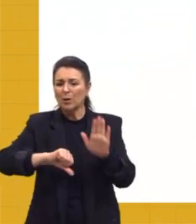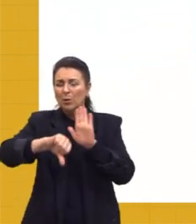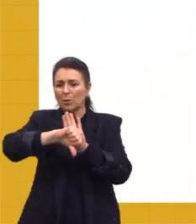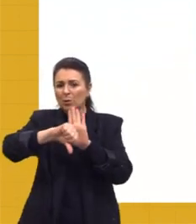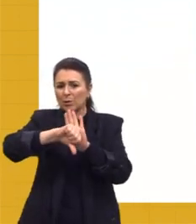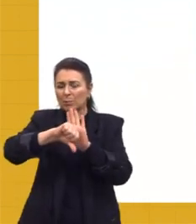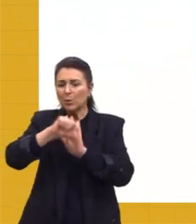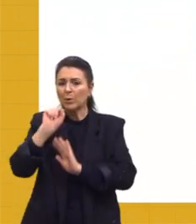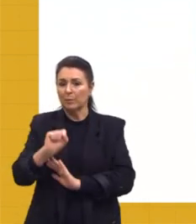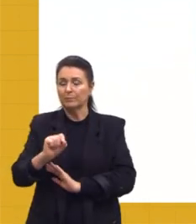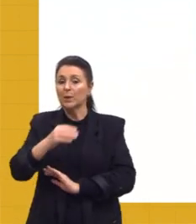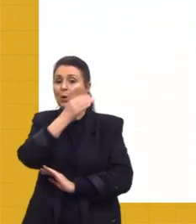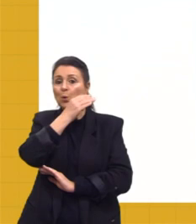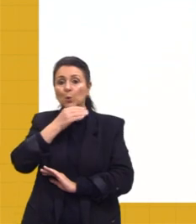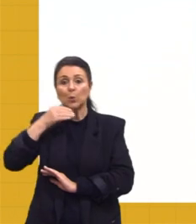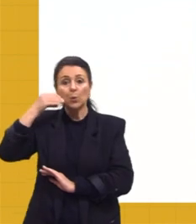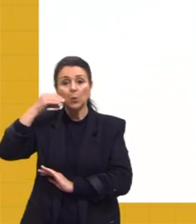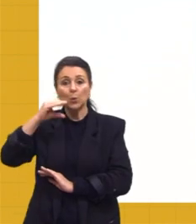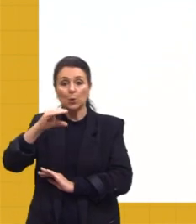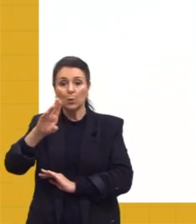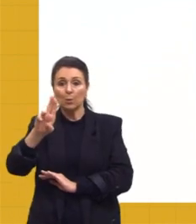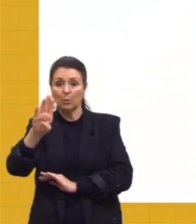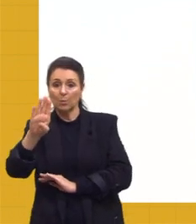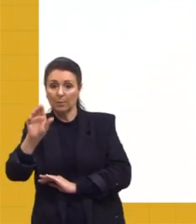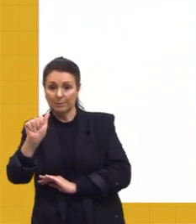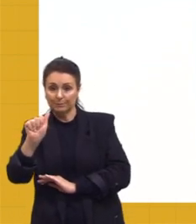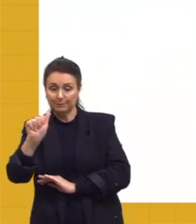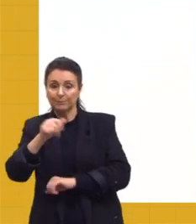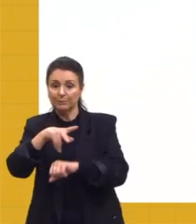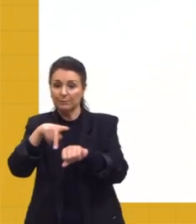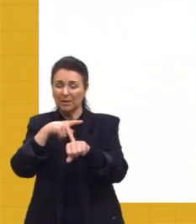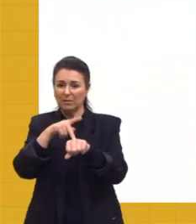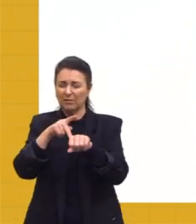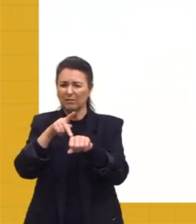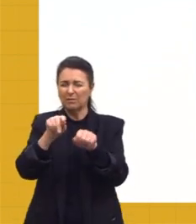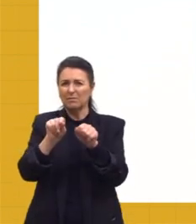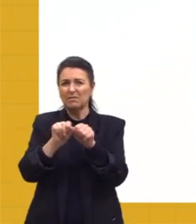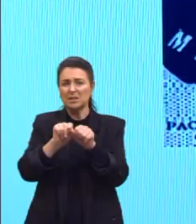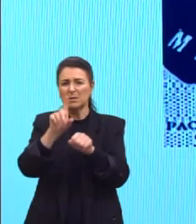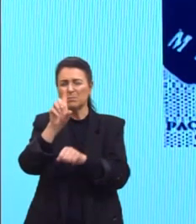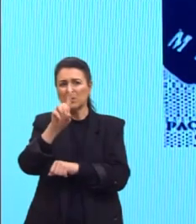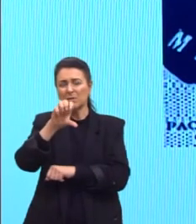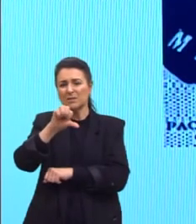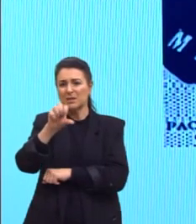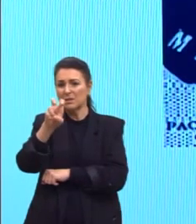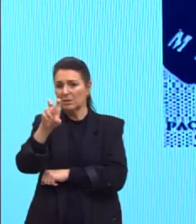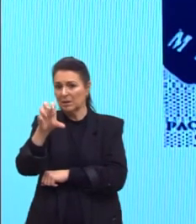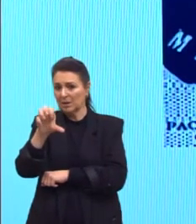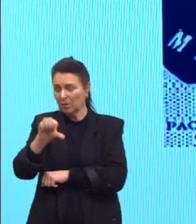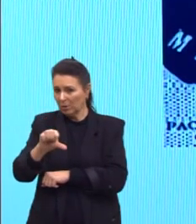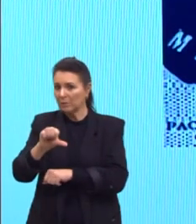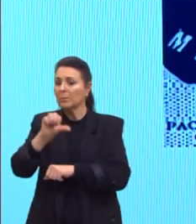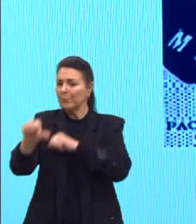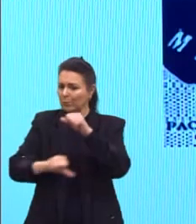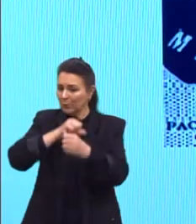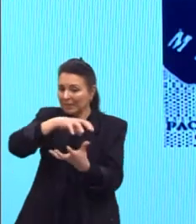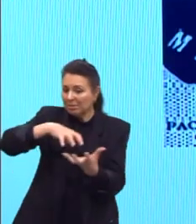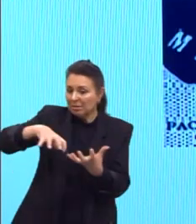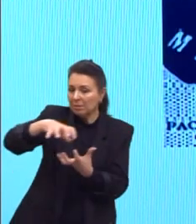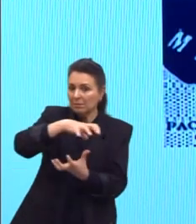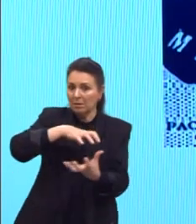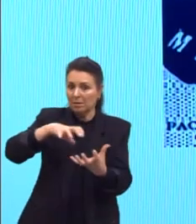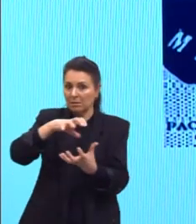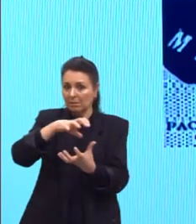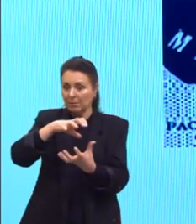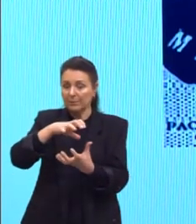o Cuba faz alguns anos antes tá em 59 a sua revolução E